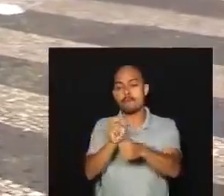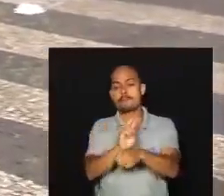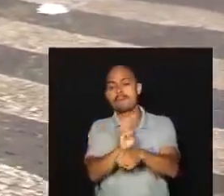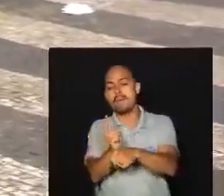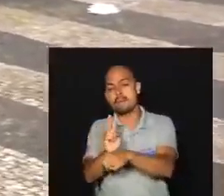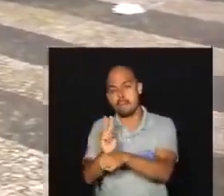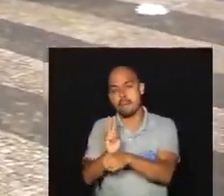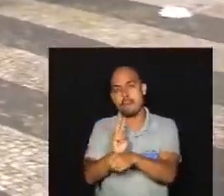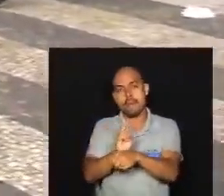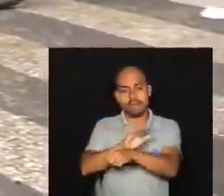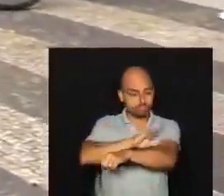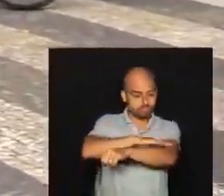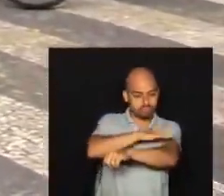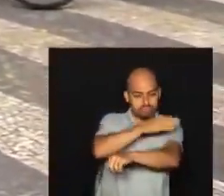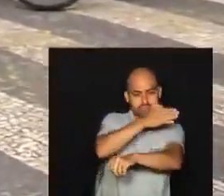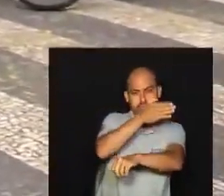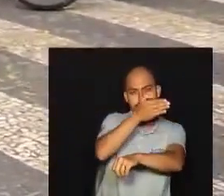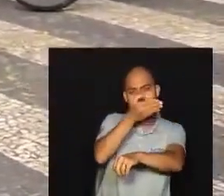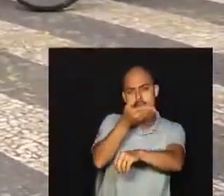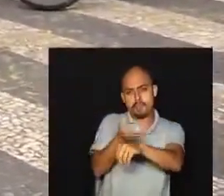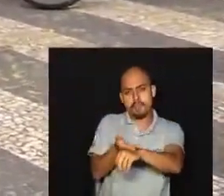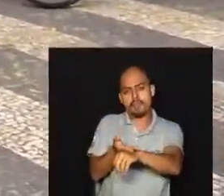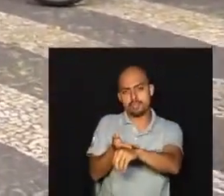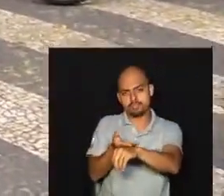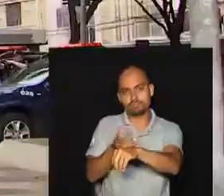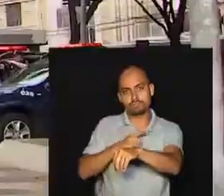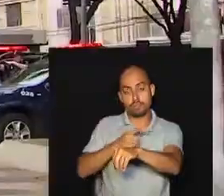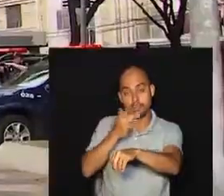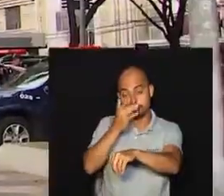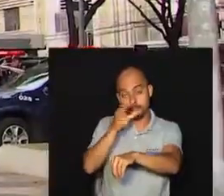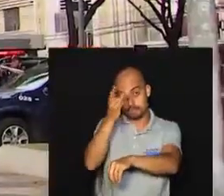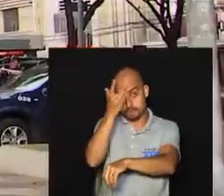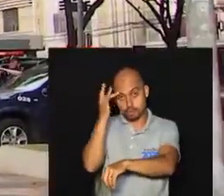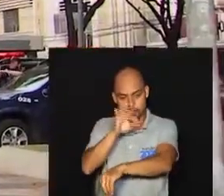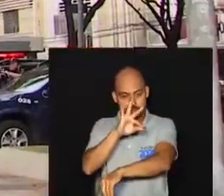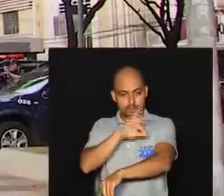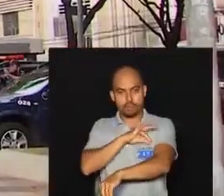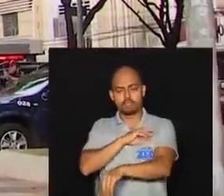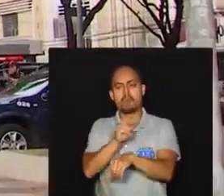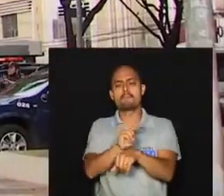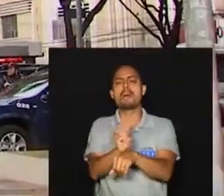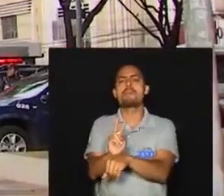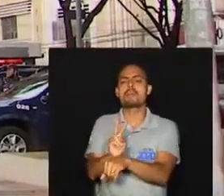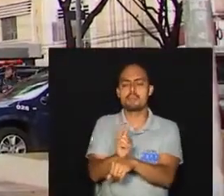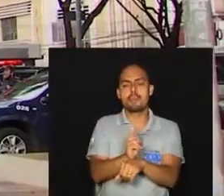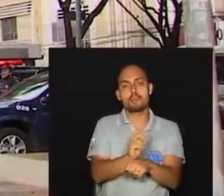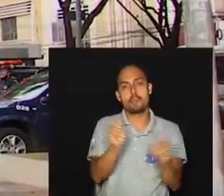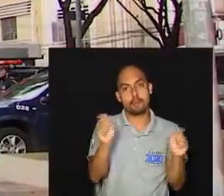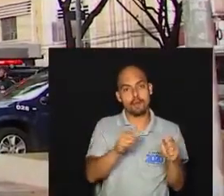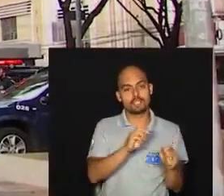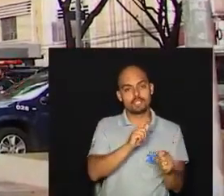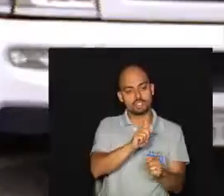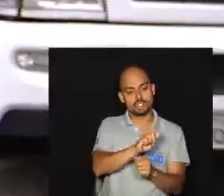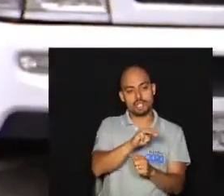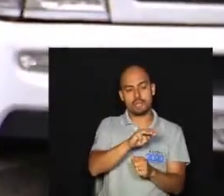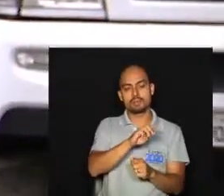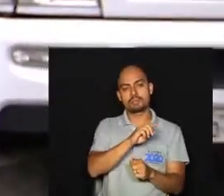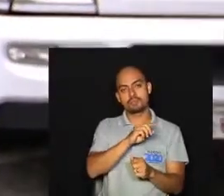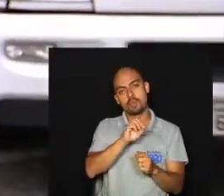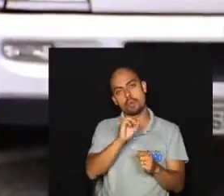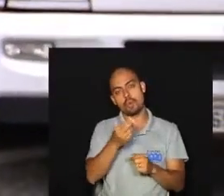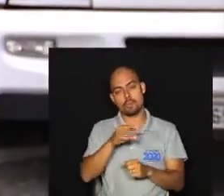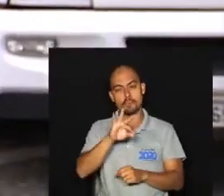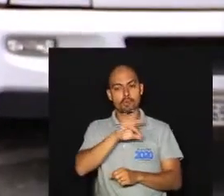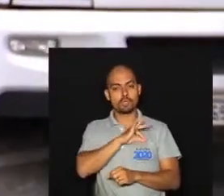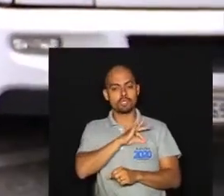elas pernoitam nesses locais de votação com a segurança desse pessoal, ou da Guarda Municipal ou da Polícia Militar, para só então